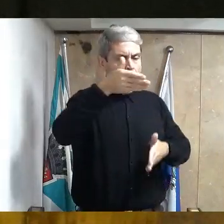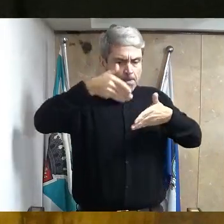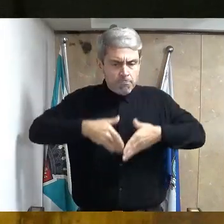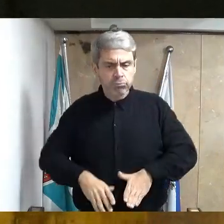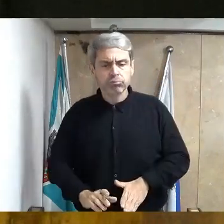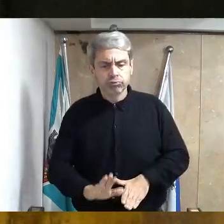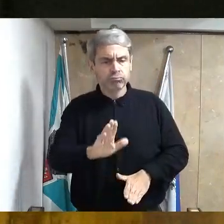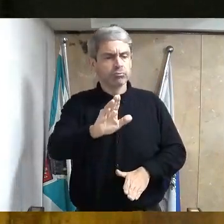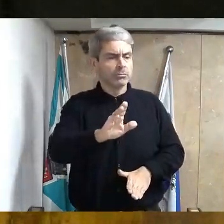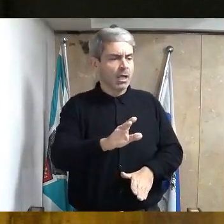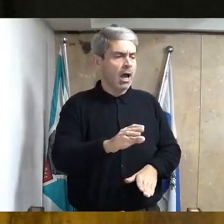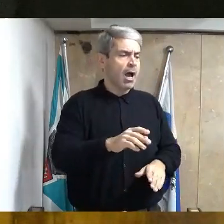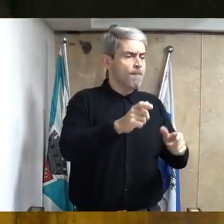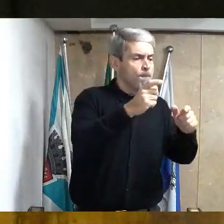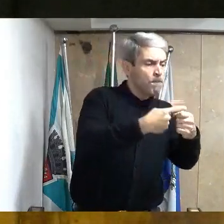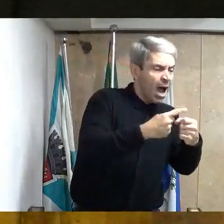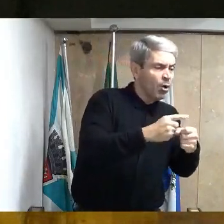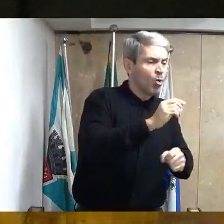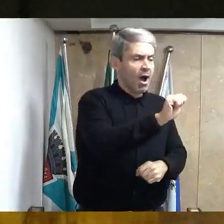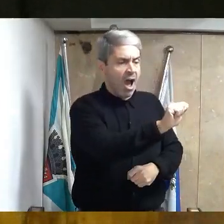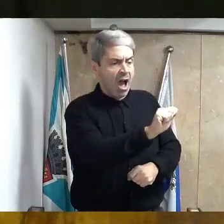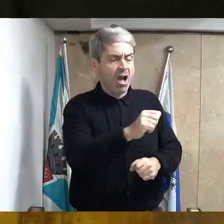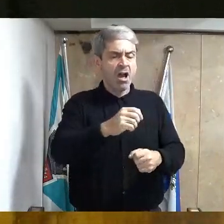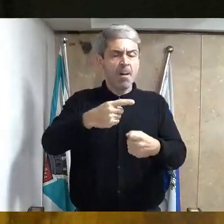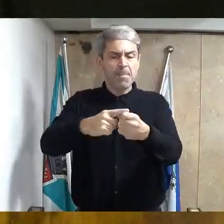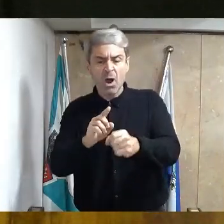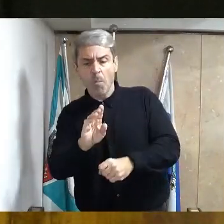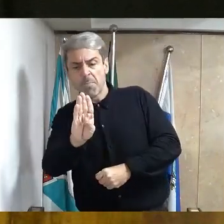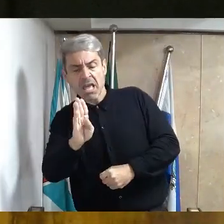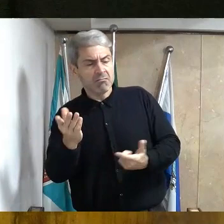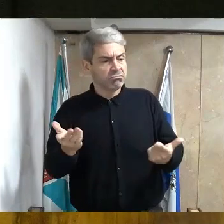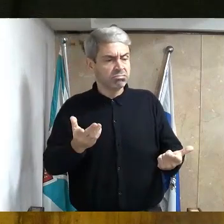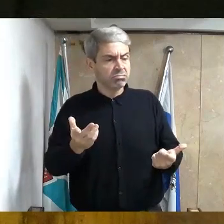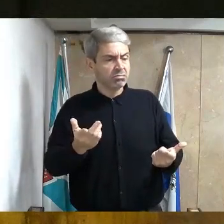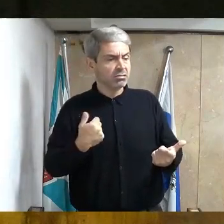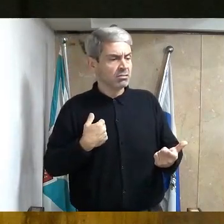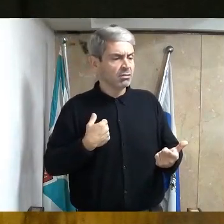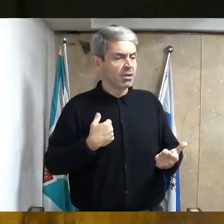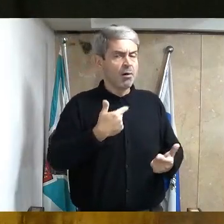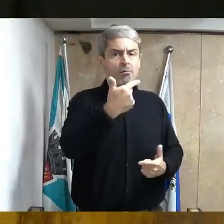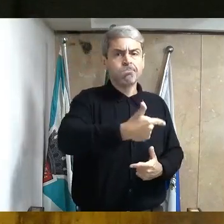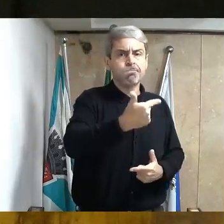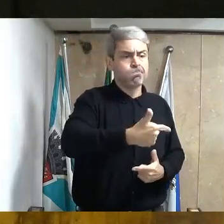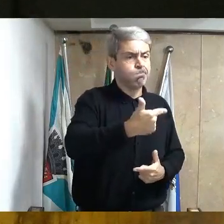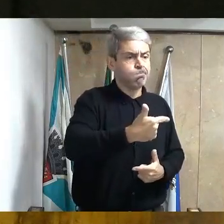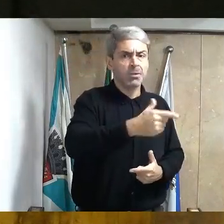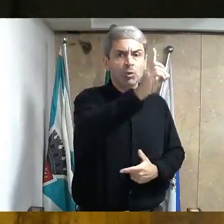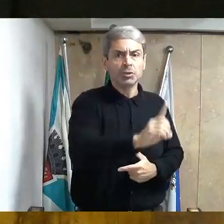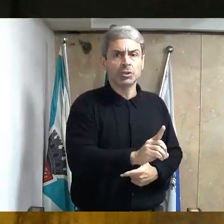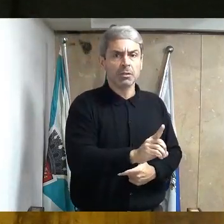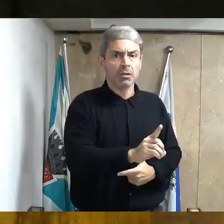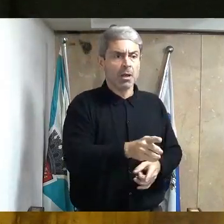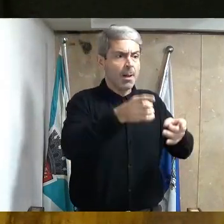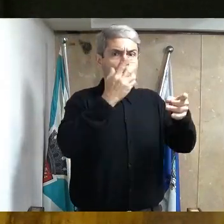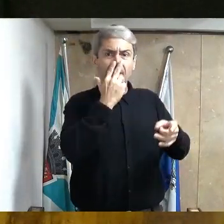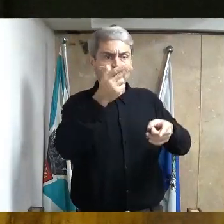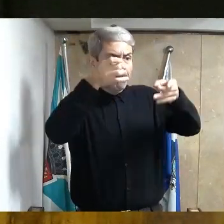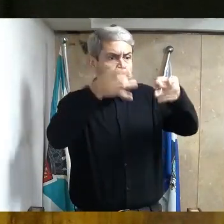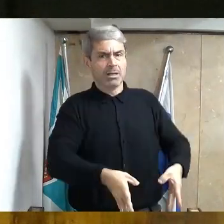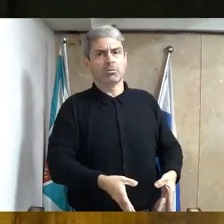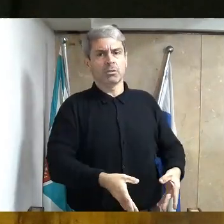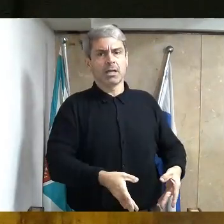A, no bairro B, e eu não entendo o que está acontecendo no bairro do segundo distrito. Um abandono total,